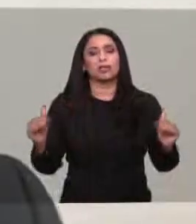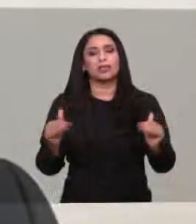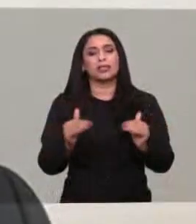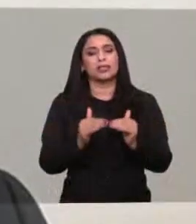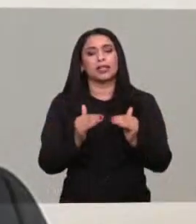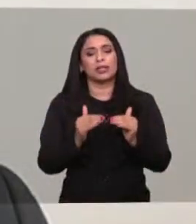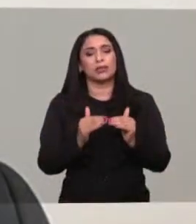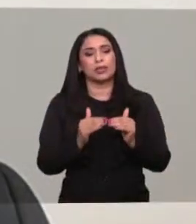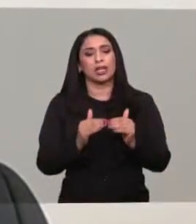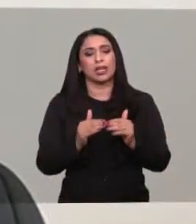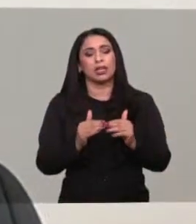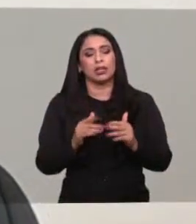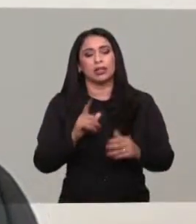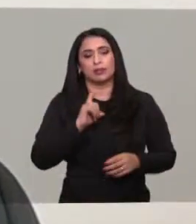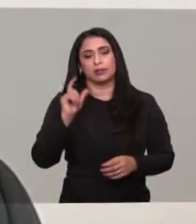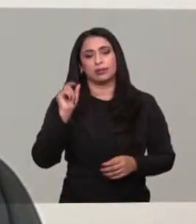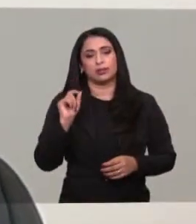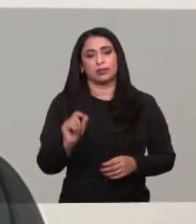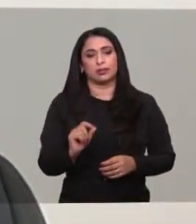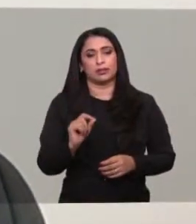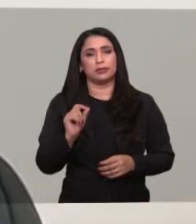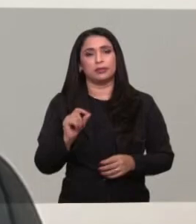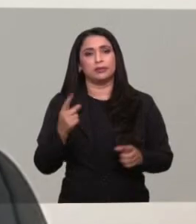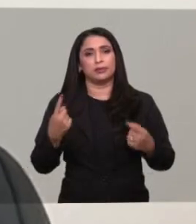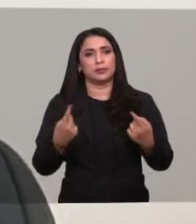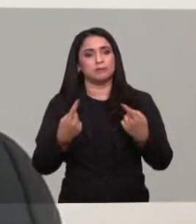teoria da dissonância cognitiva.